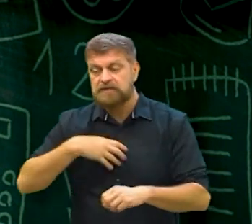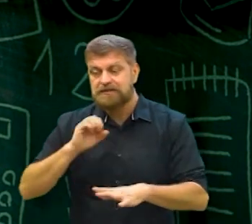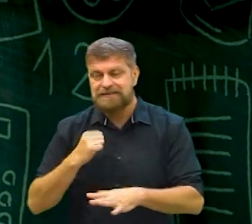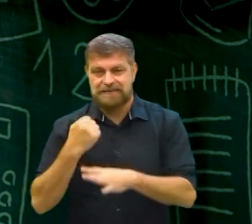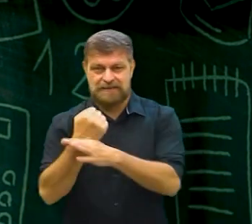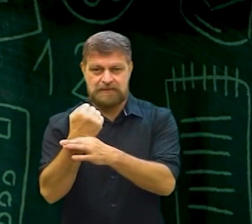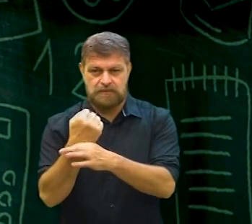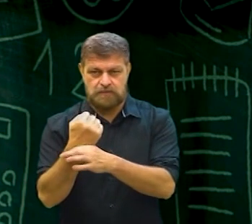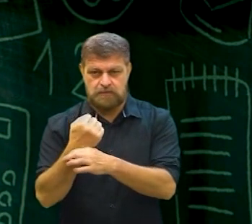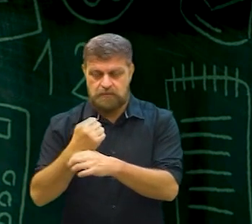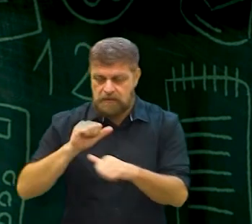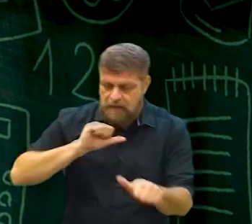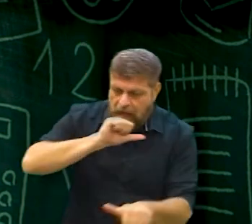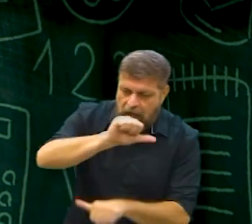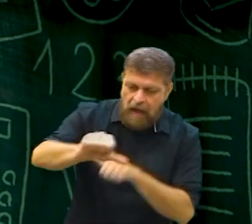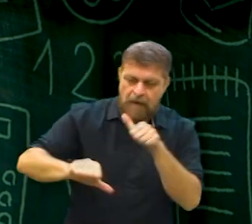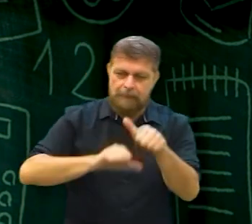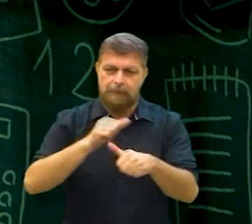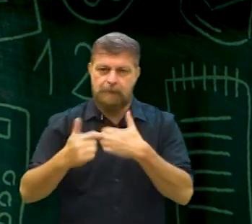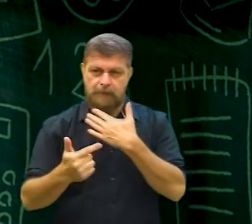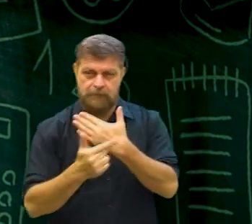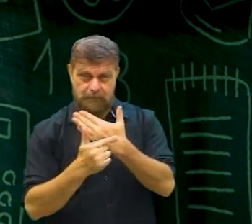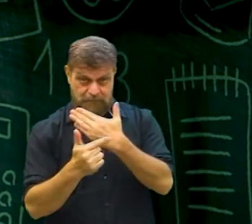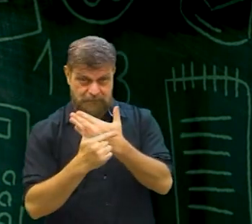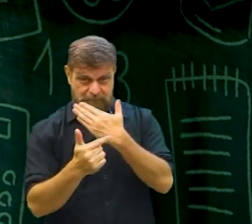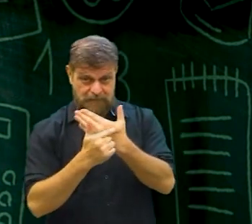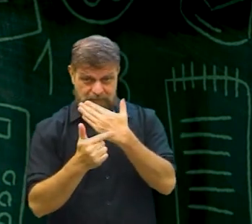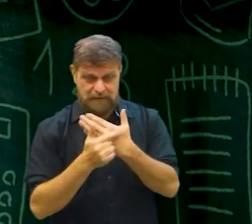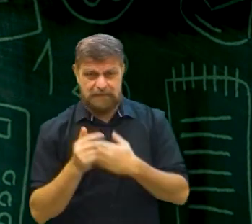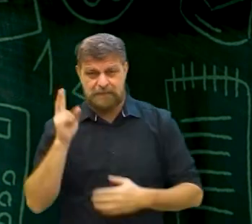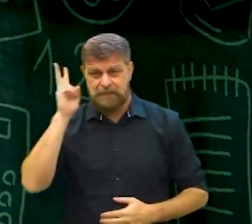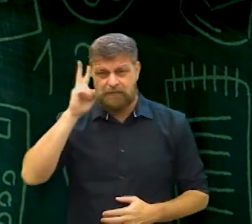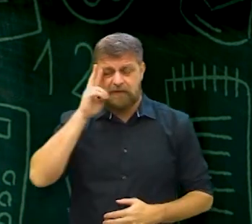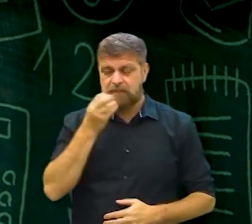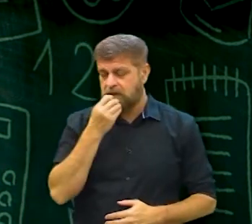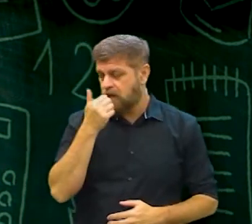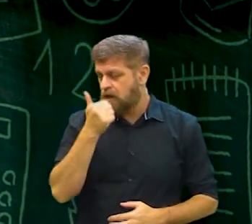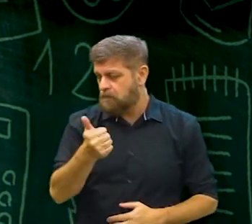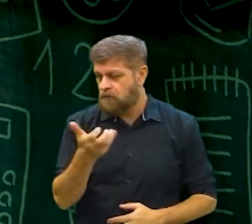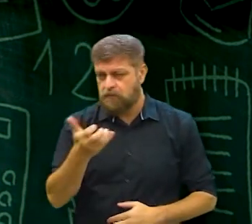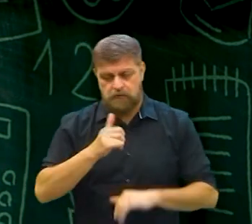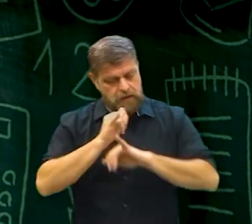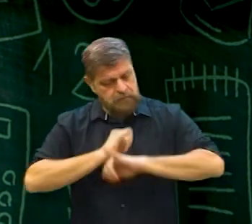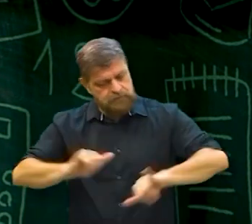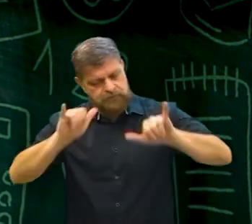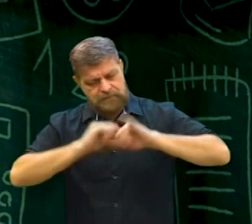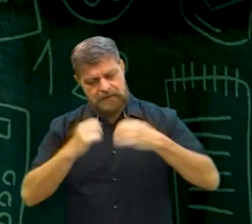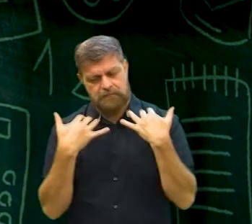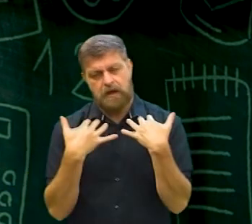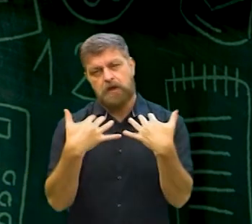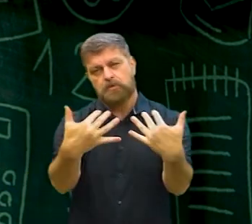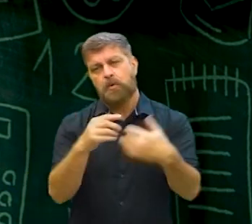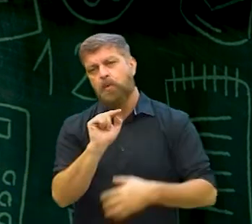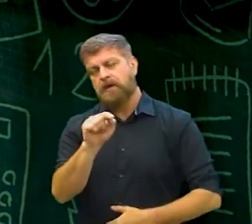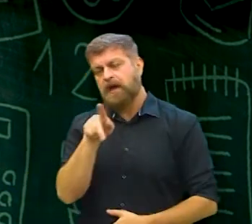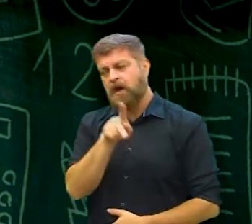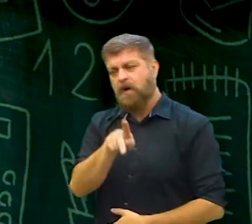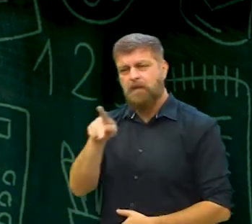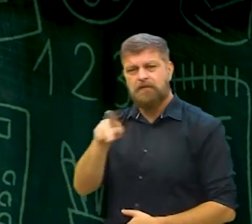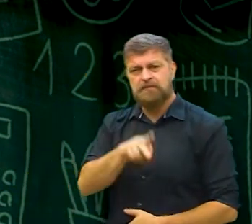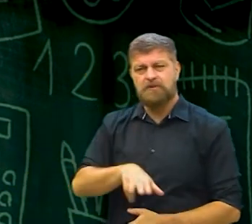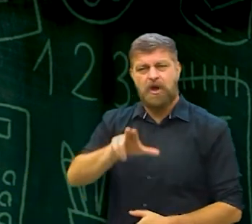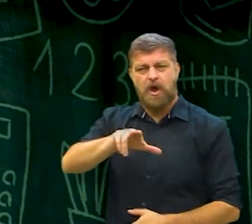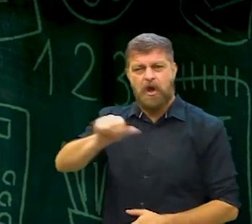seguros nesta mudança de papel. E é sempre bom lembrar, e eu quero destacar isso para todos que nos assistem, que o